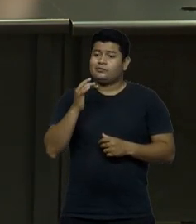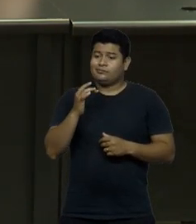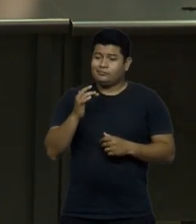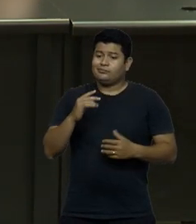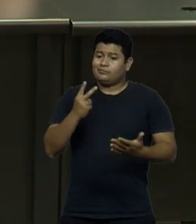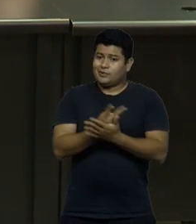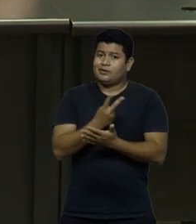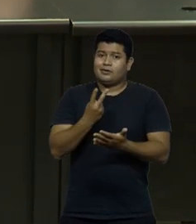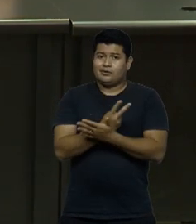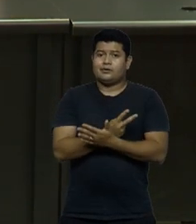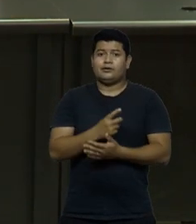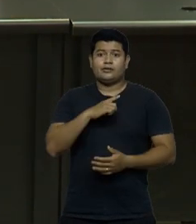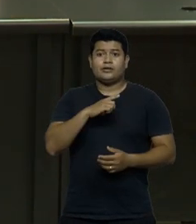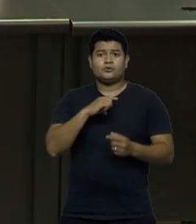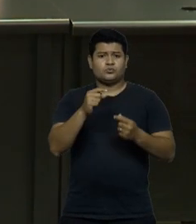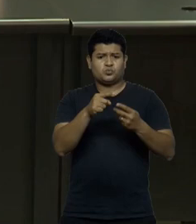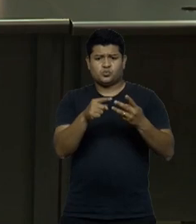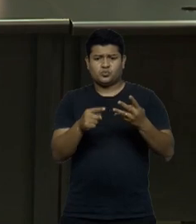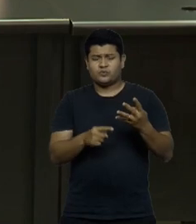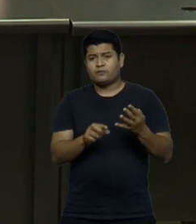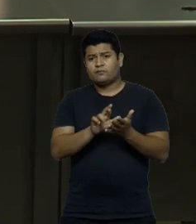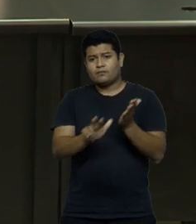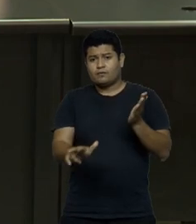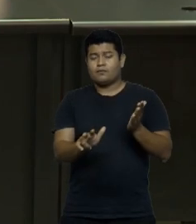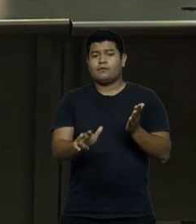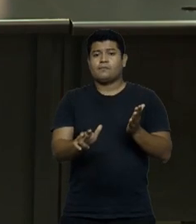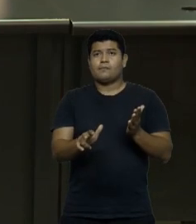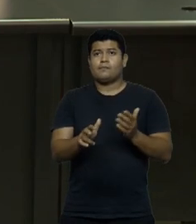acho que têm todos os esses alimentos professor